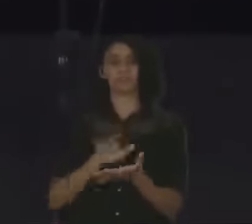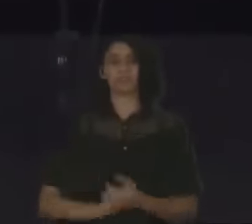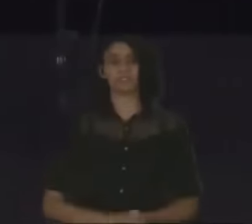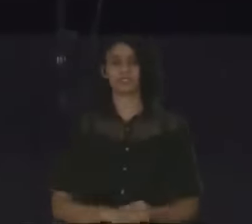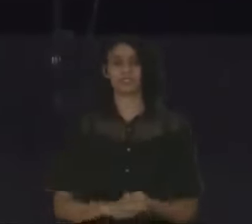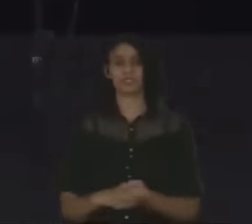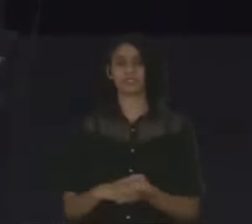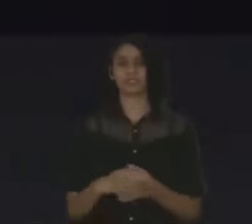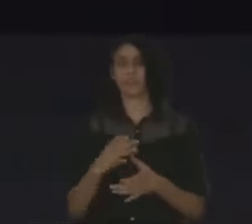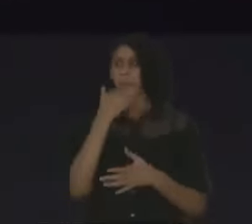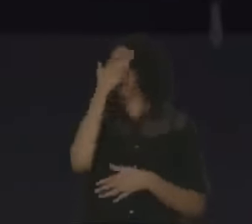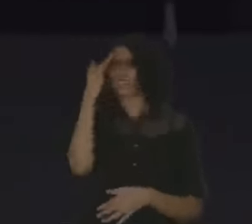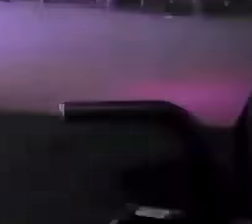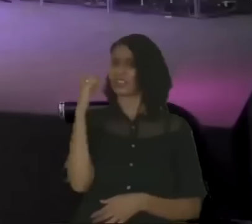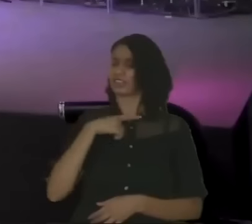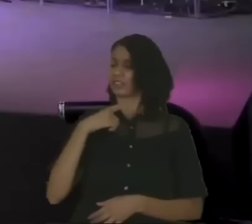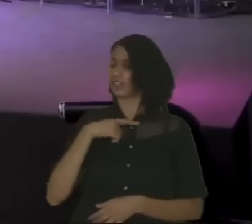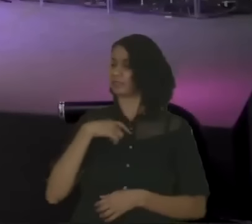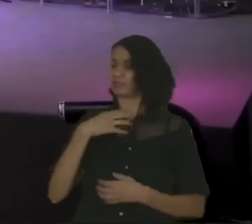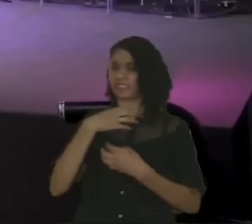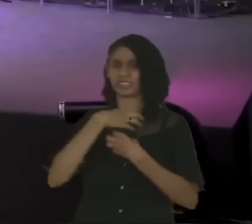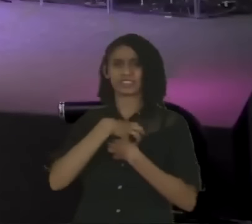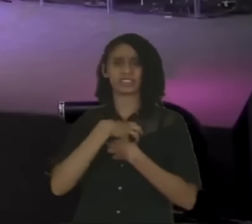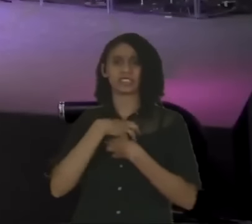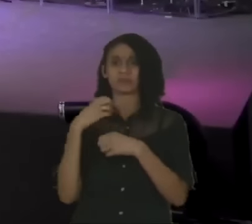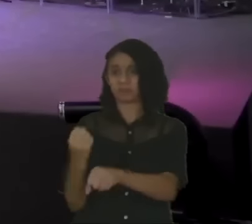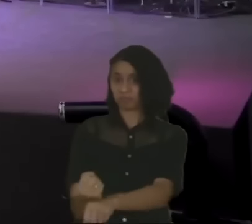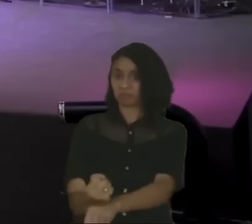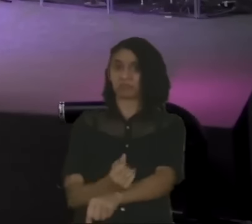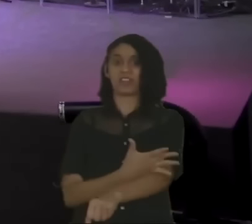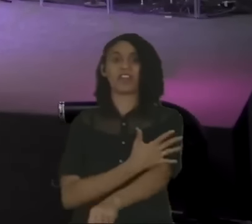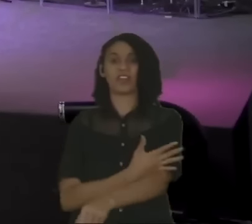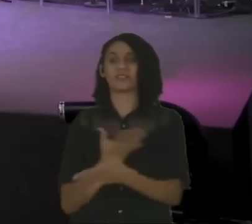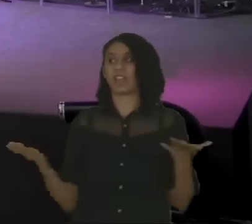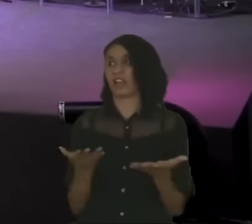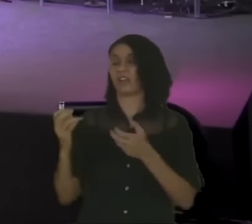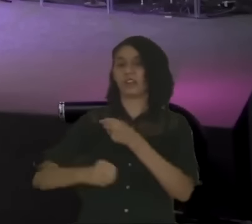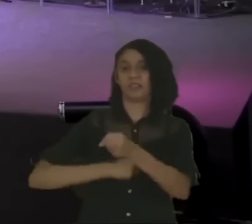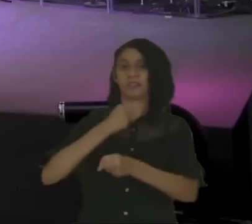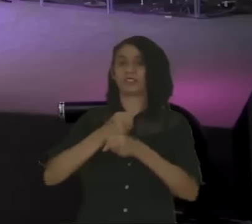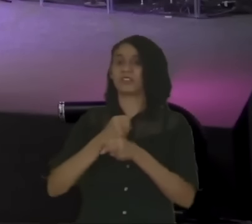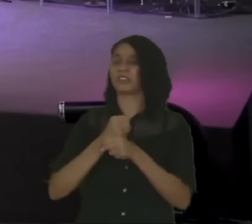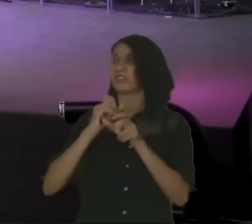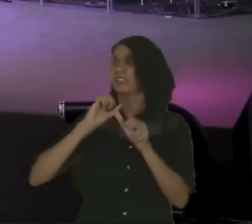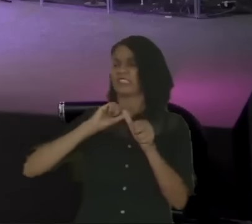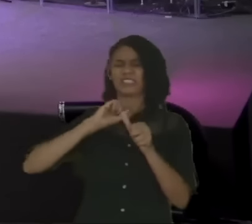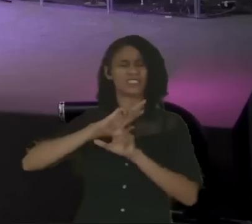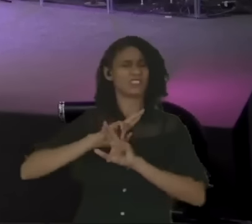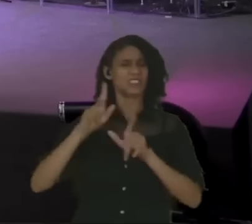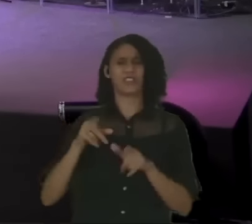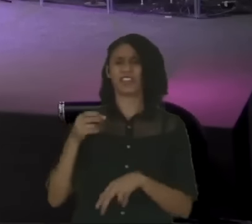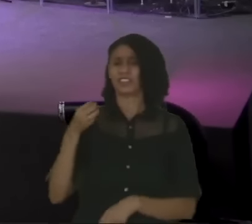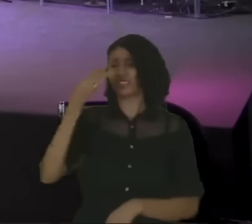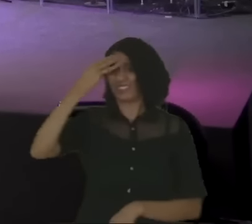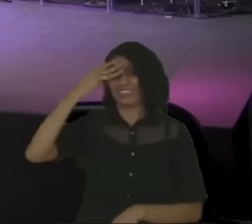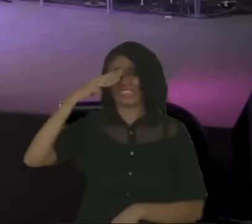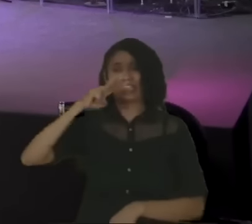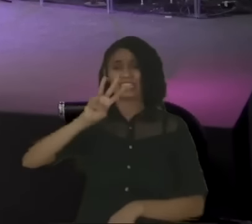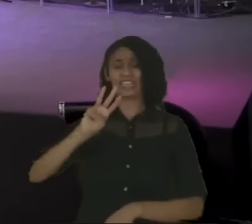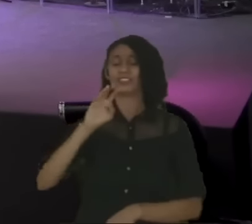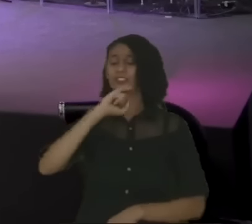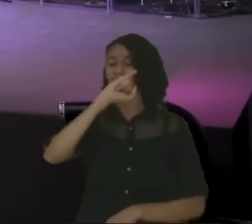que tem tanta gente que tem intensidade começa antes não esse ano vai ser diferente aí passa três dias de João 3 dias só de água a pessoa está se tremendo